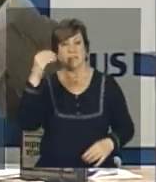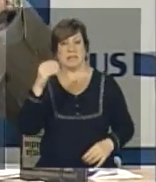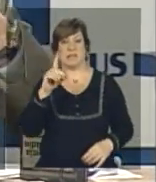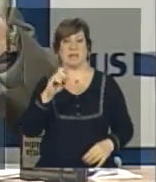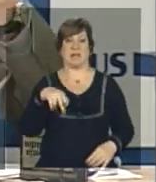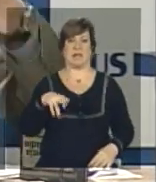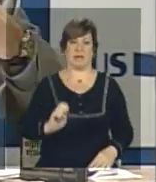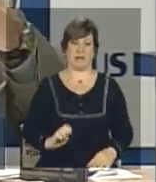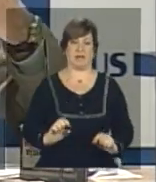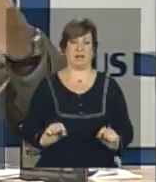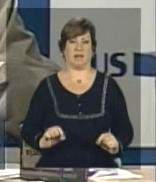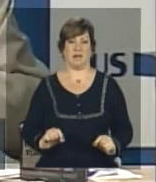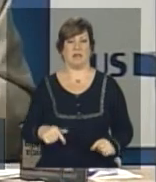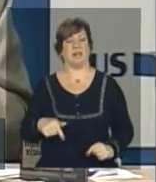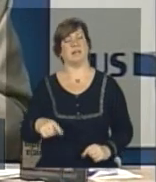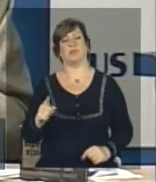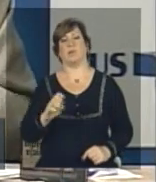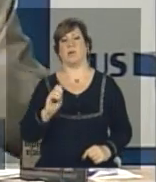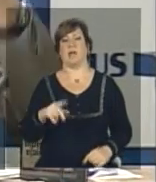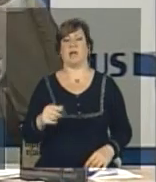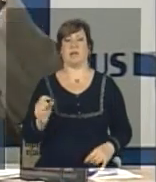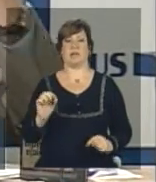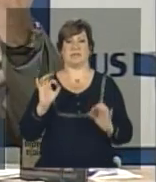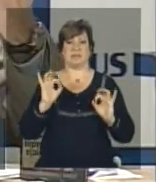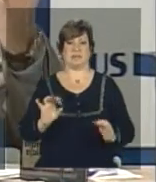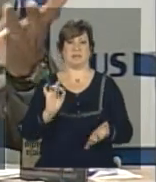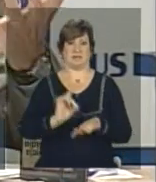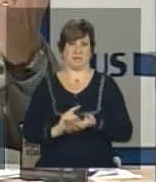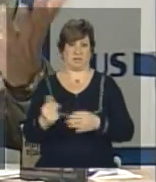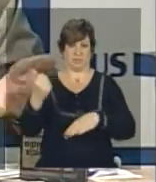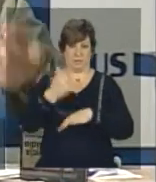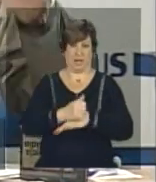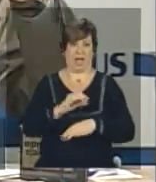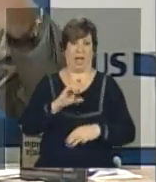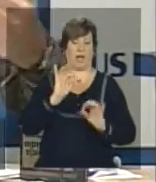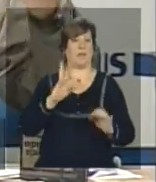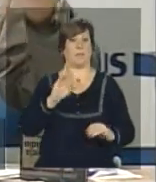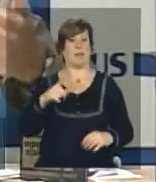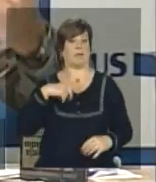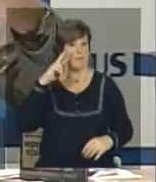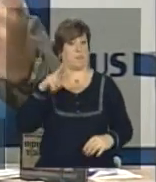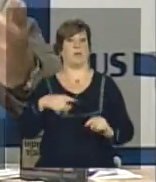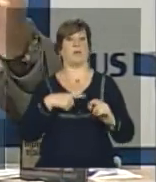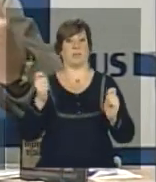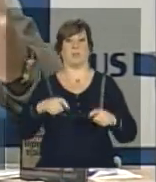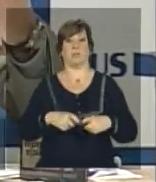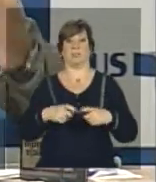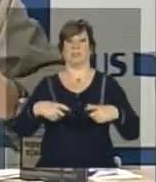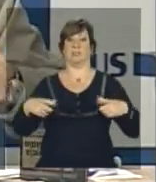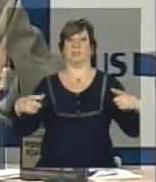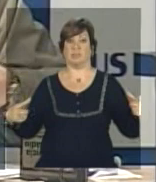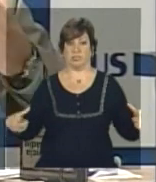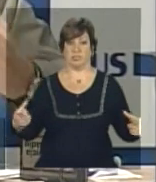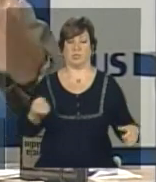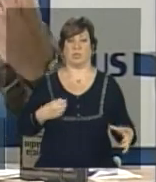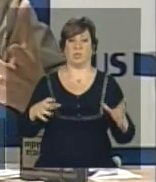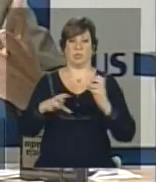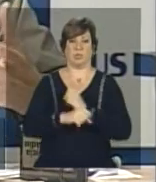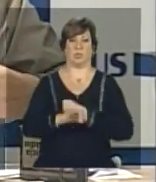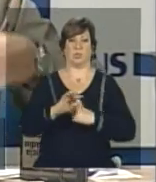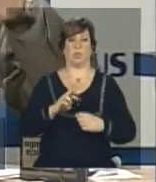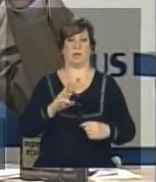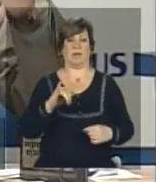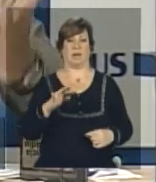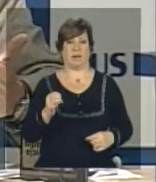Isso não serve para substituir o número de casos, mas serve para ligar para o município e dizer, olha, está aumentando o número de tweets aí relacionado com história pessoal